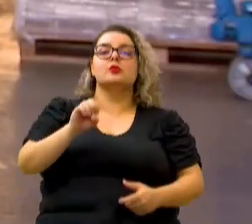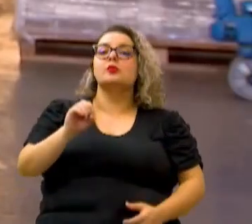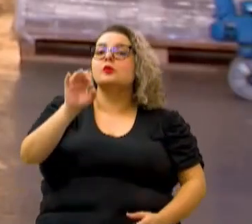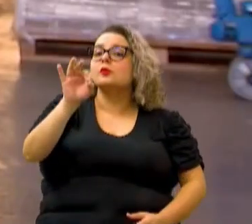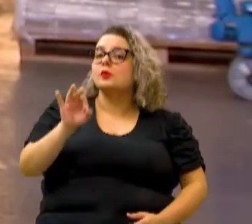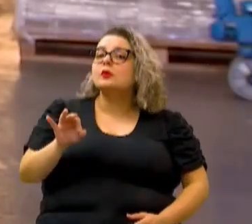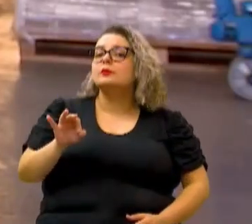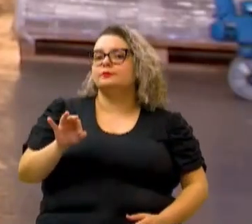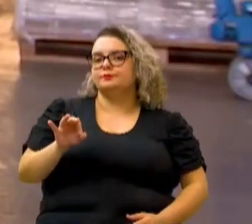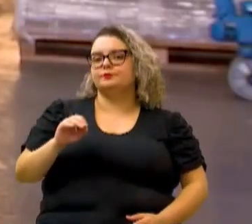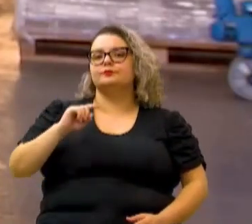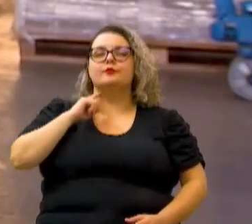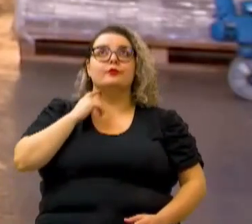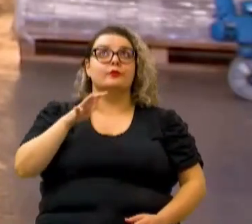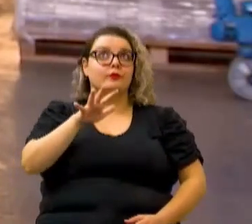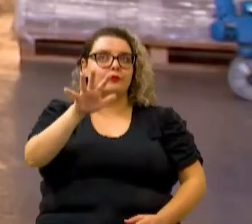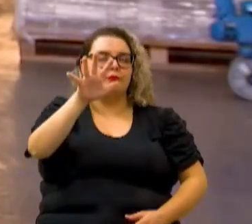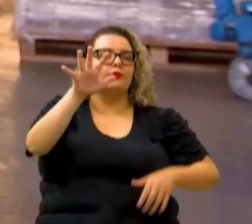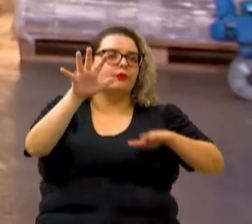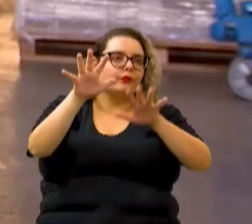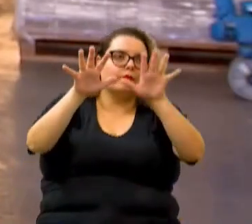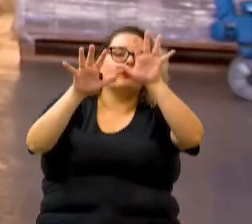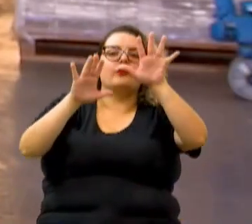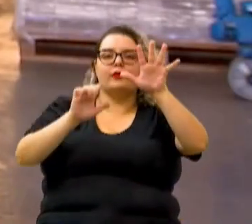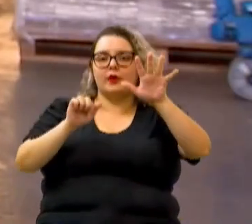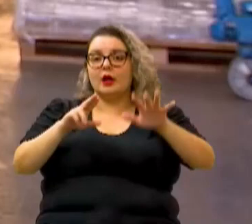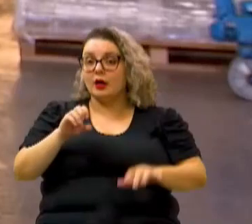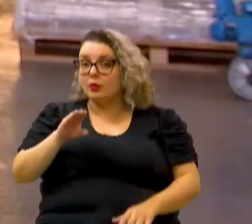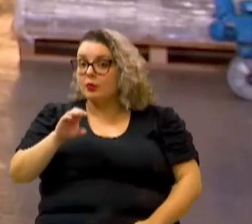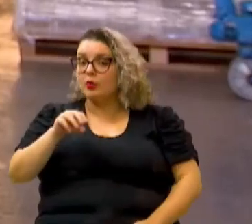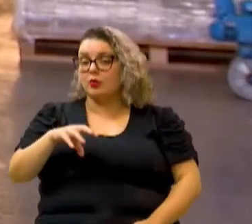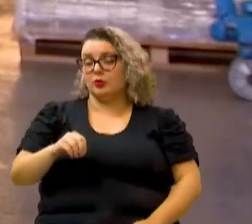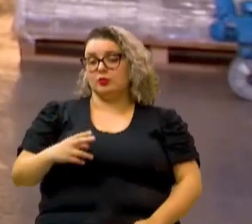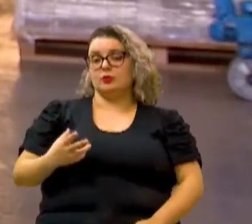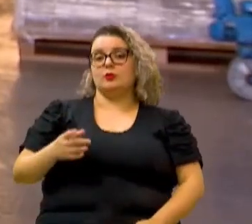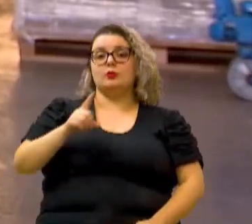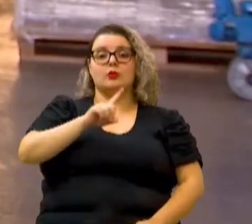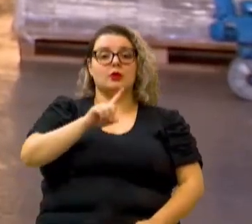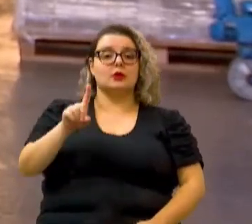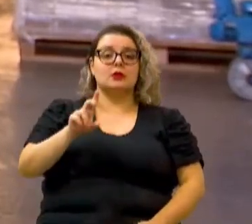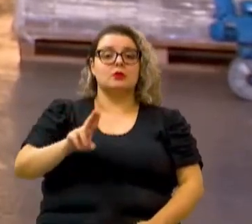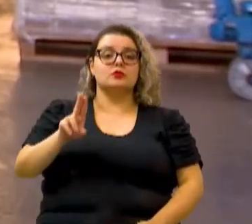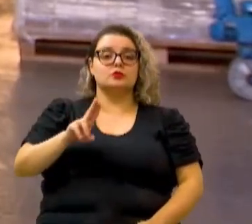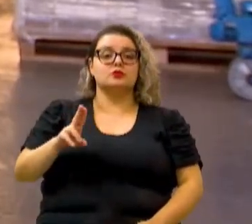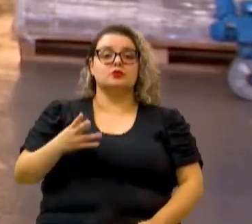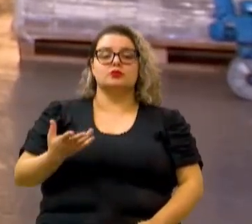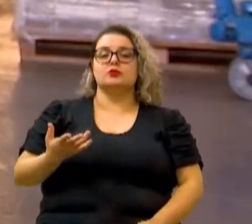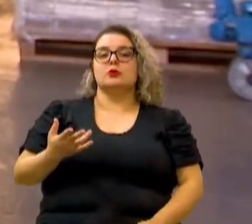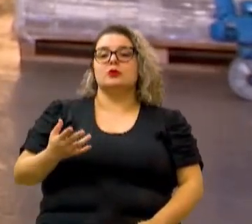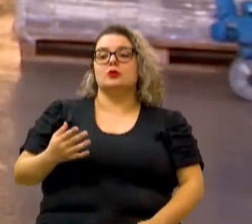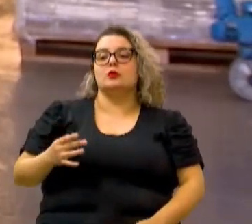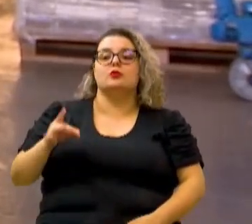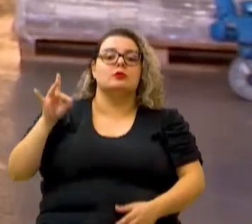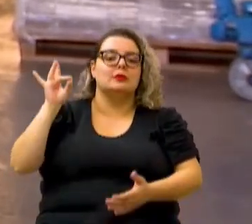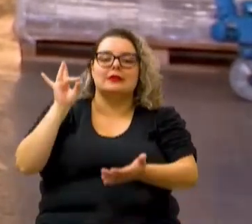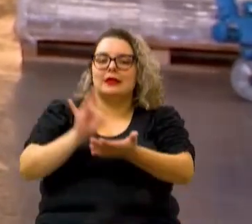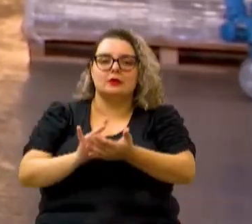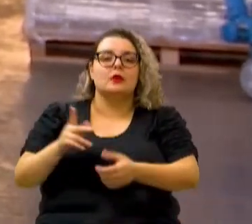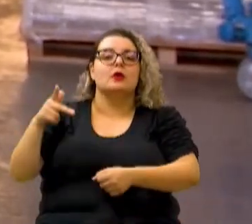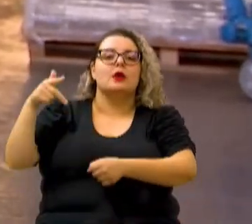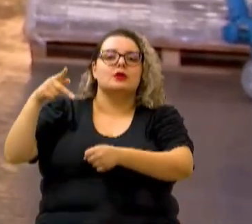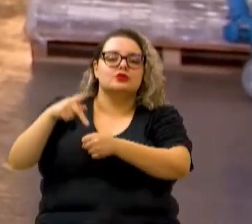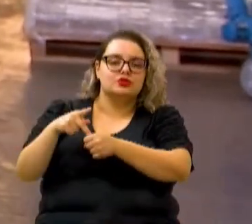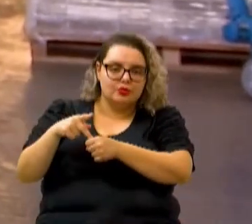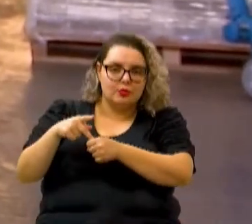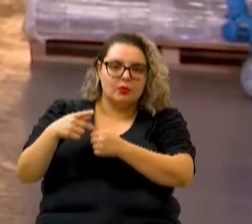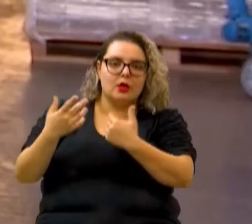reciclagem, você diminui em 80% pelo menos a emissão de carbono no meio ambiente. Porque você não utiliza o material virgem, o plástico ele é